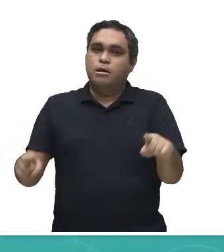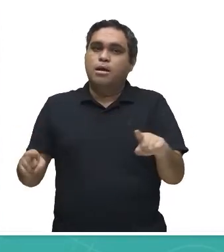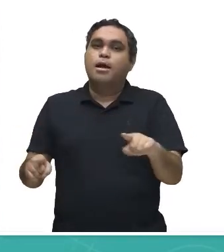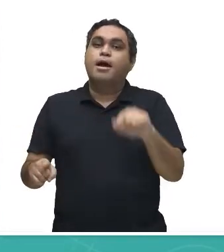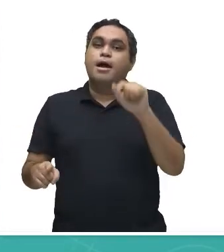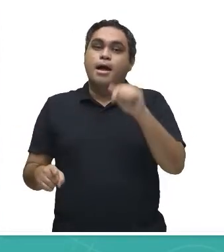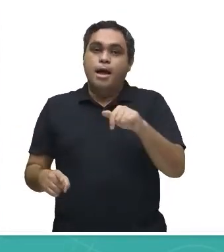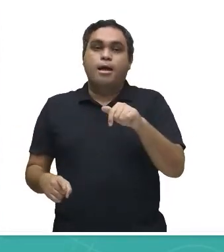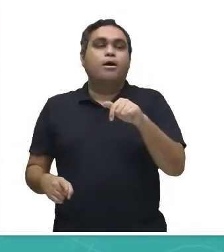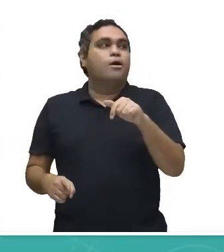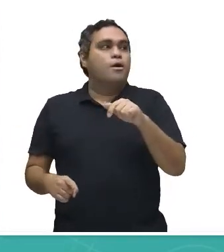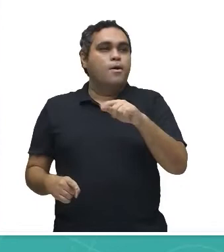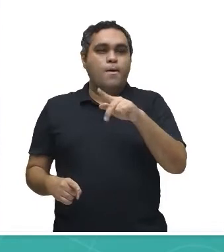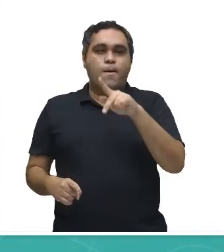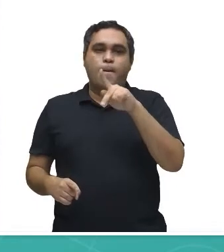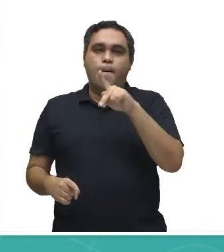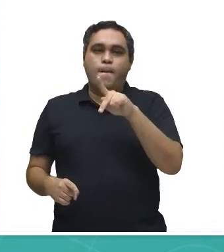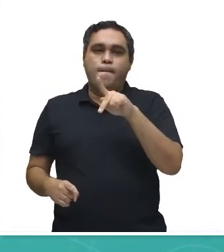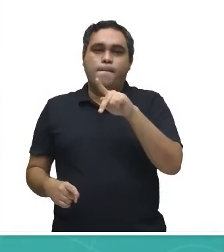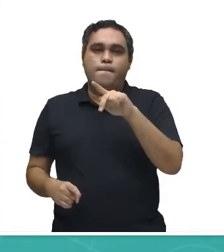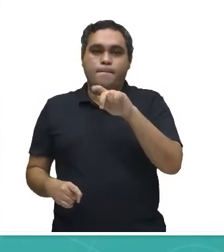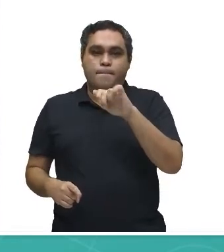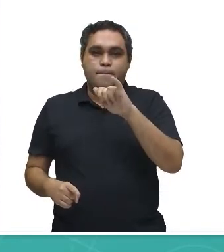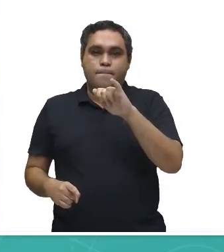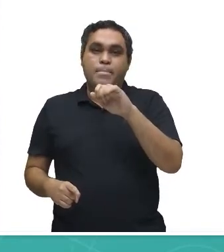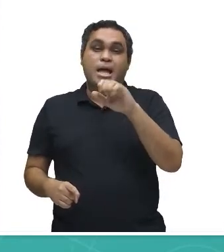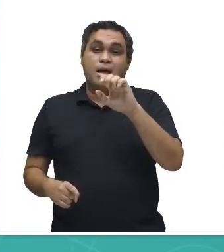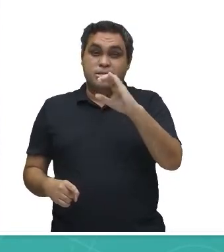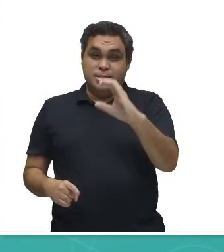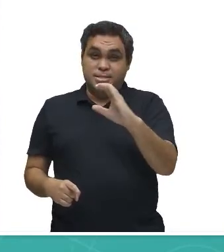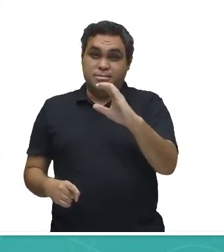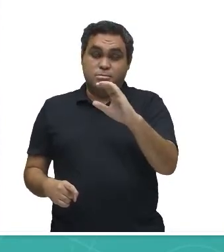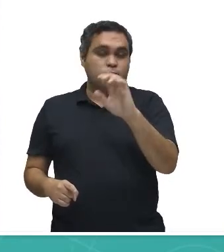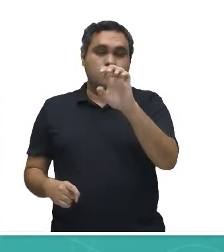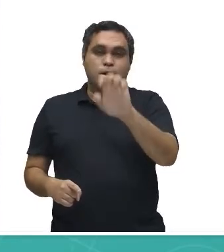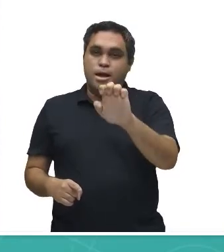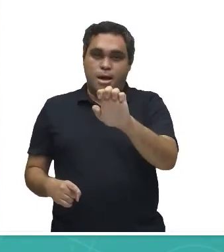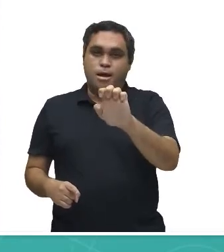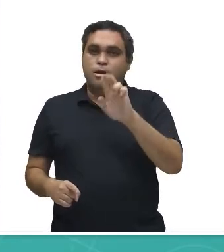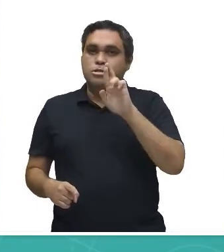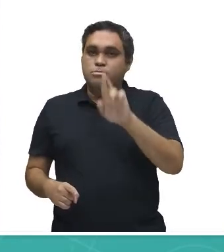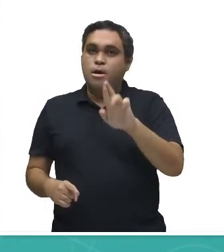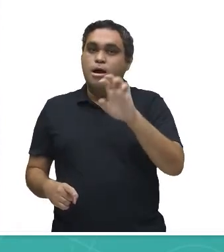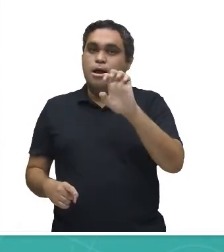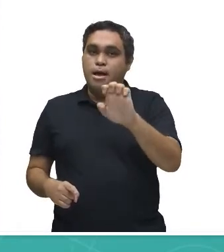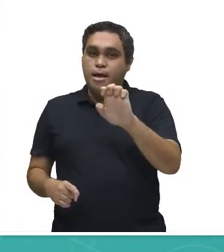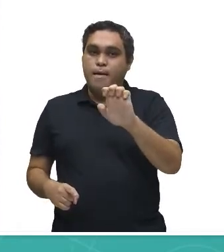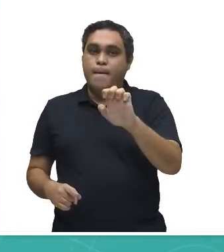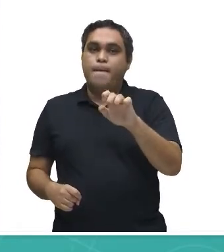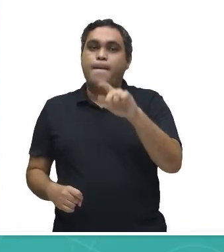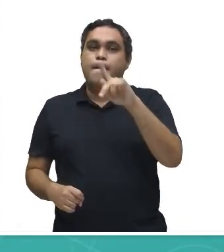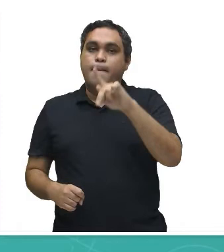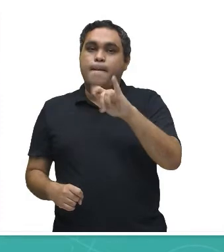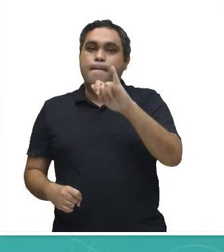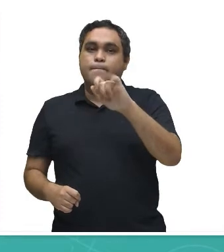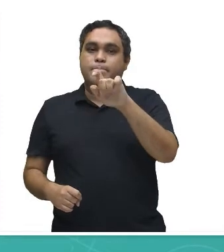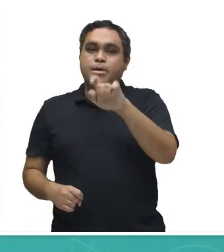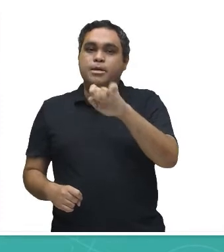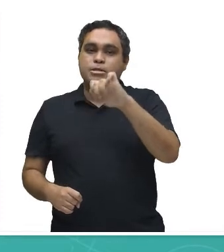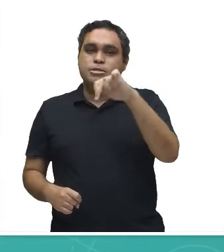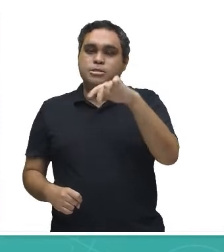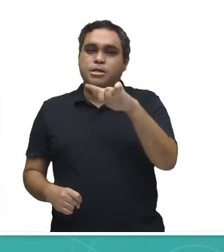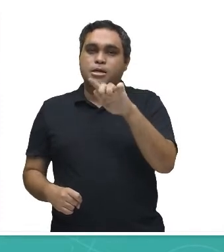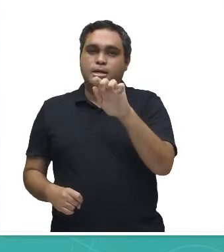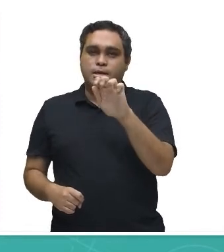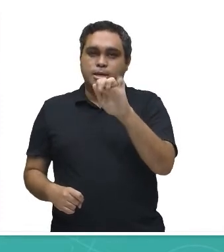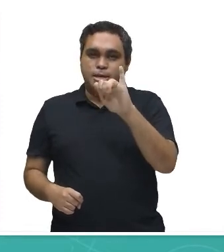Pixinguinha, tá? Ele é considerado um dos maiores compositores, olha aí no gabarito para vocês, perdão, da música popular